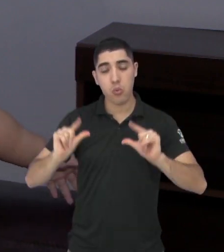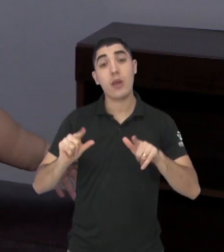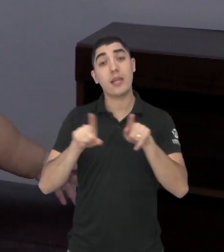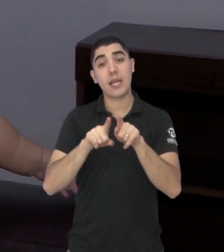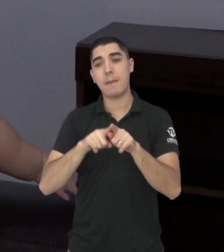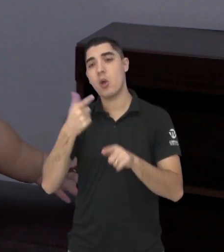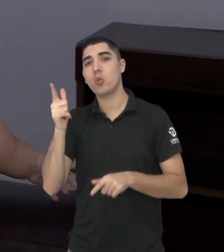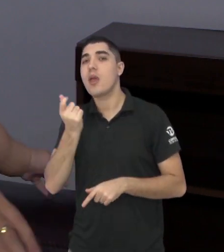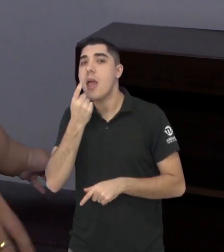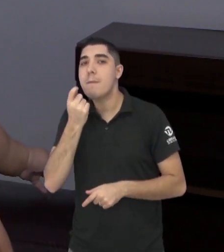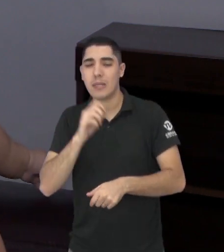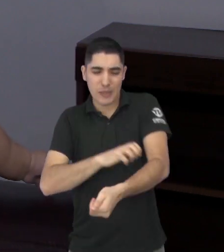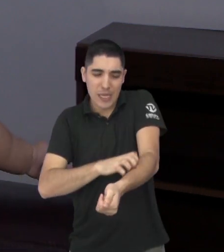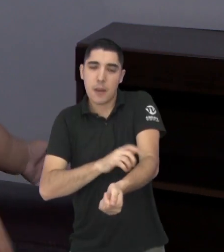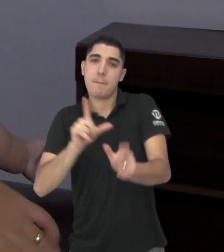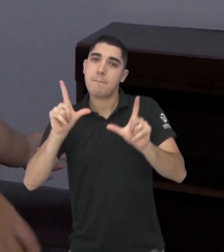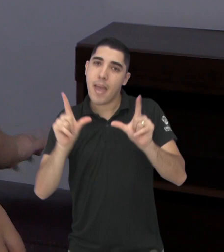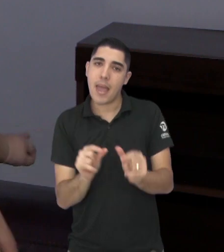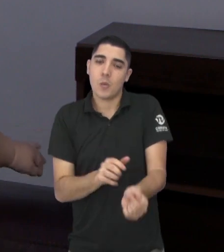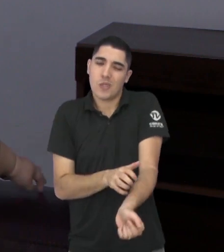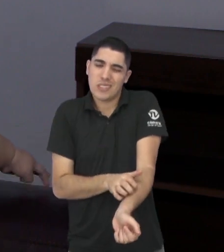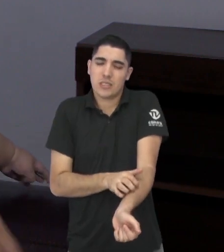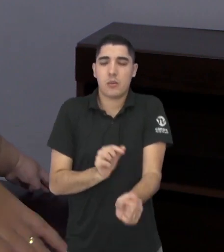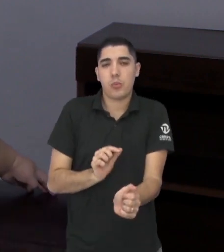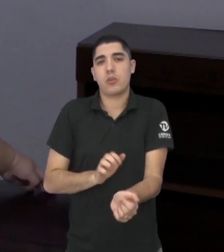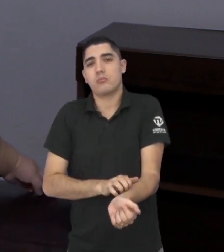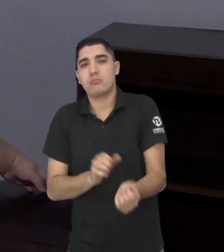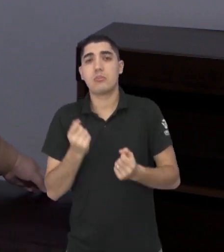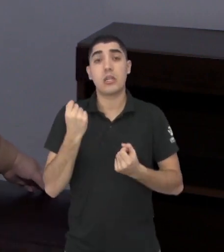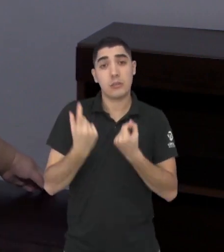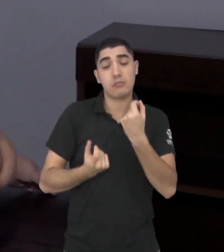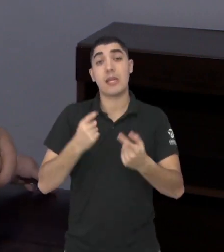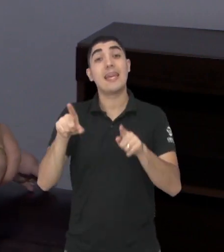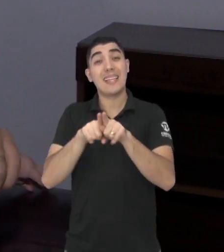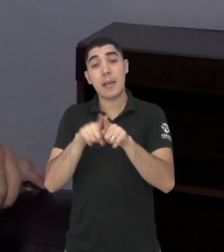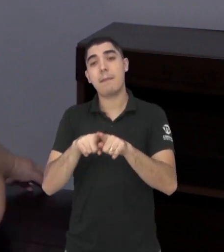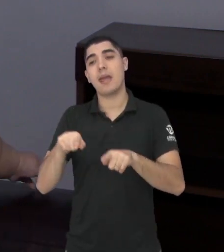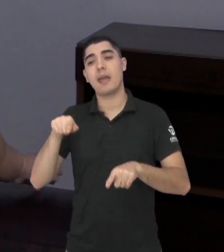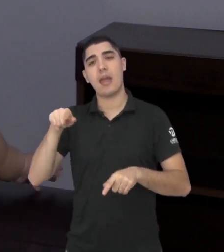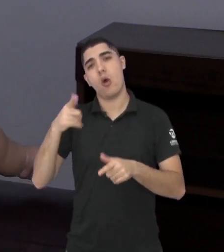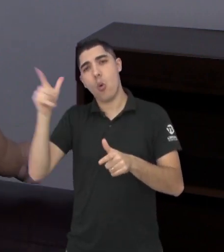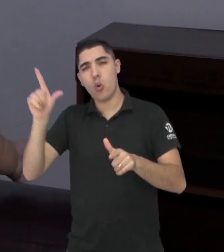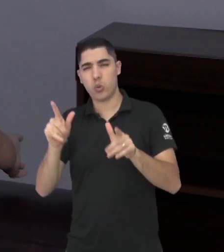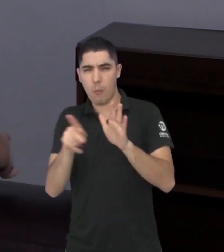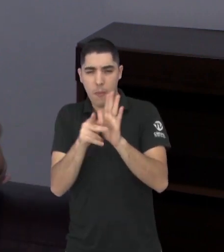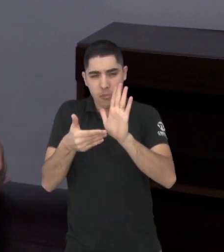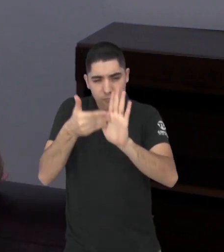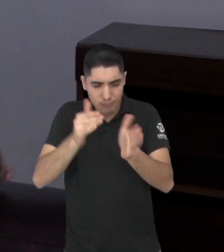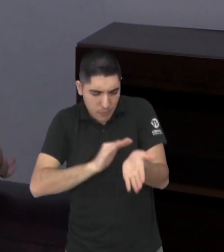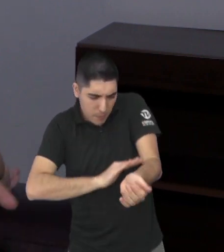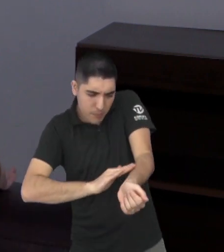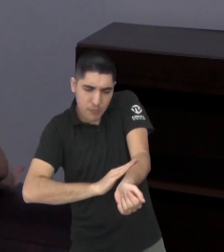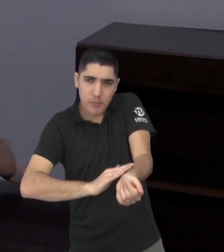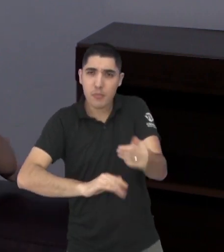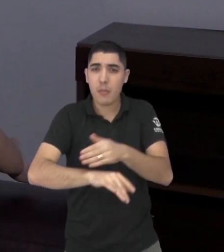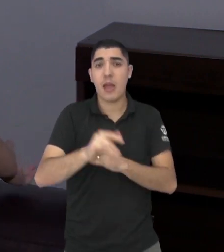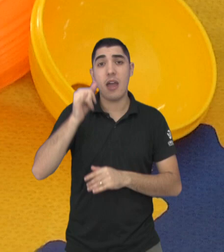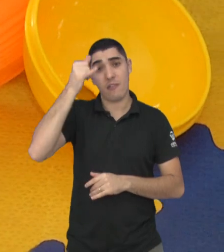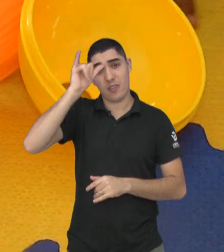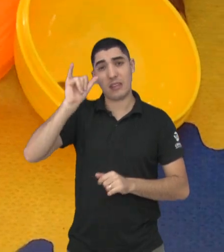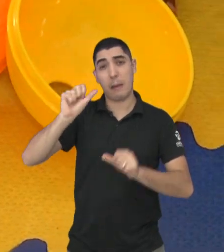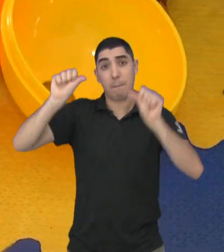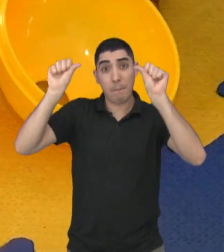verdade, né? E foi receitado também pomada para poder amenizar as feridinhas, né? Para não ficar coçando, para não piorar as feridinhas que